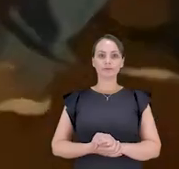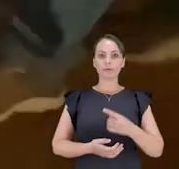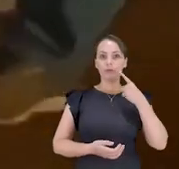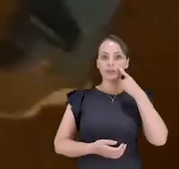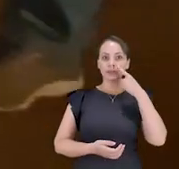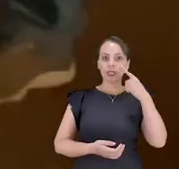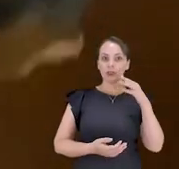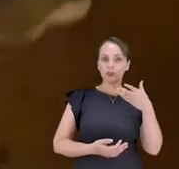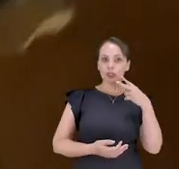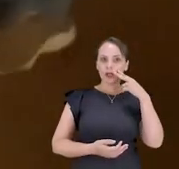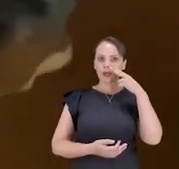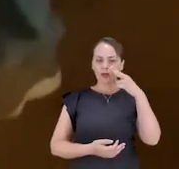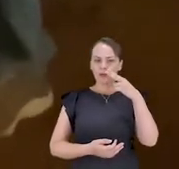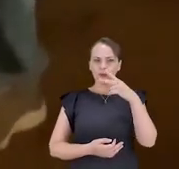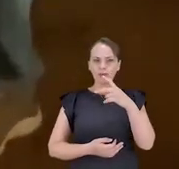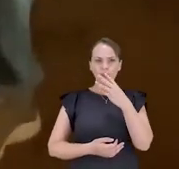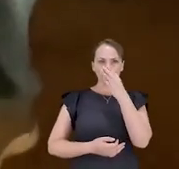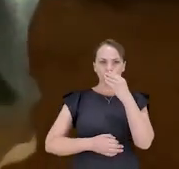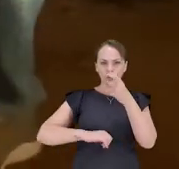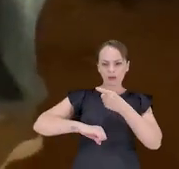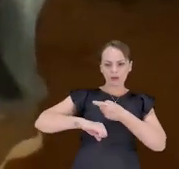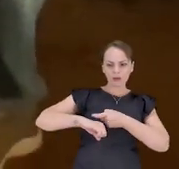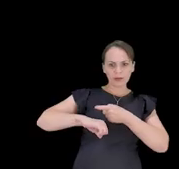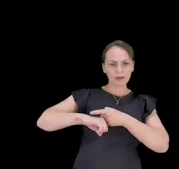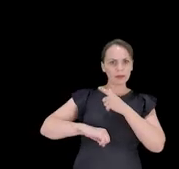Você já viu um tatu bebendo água na mão de uma pessoa?